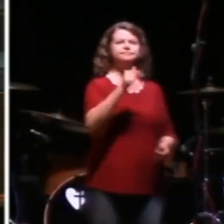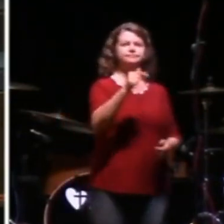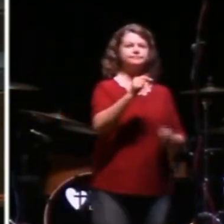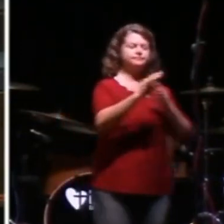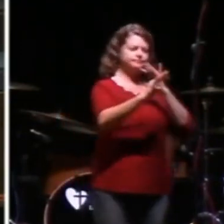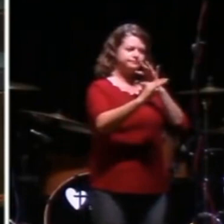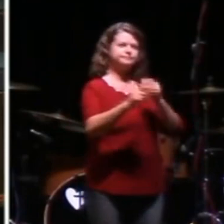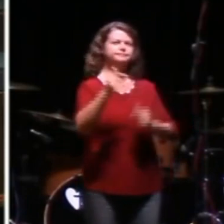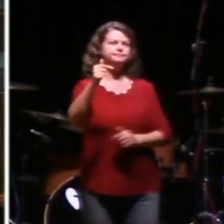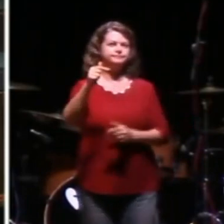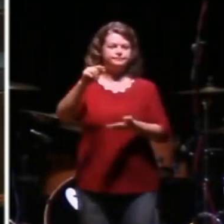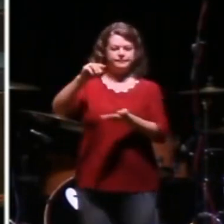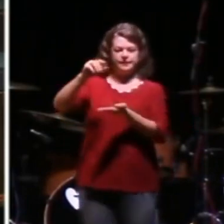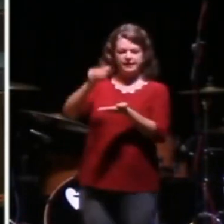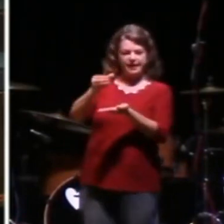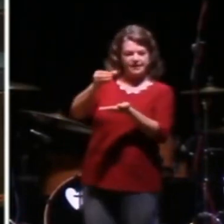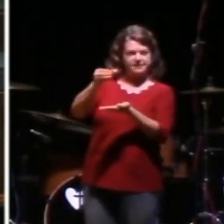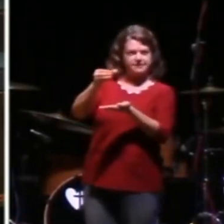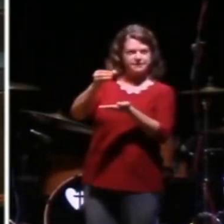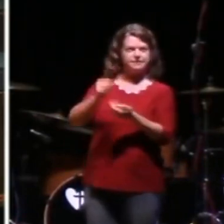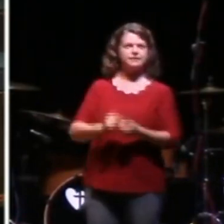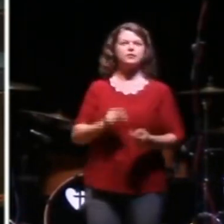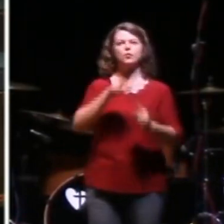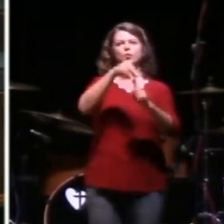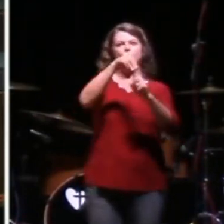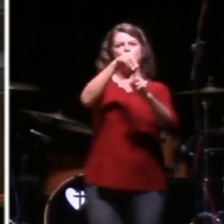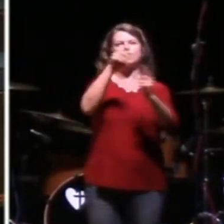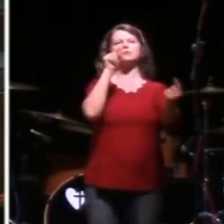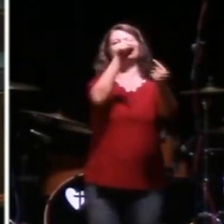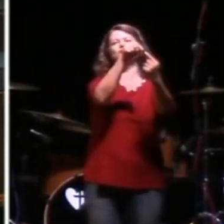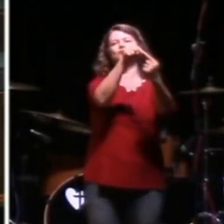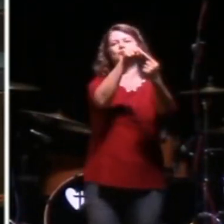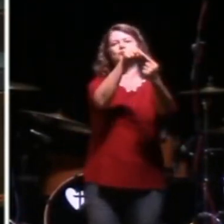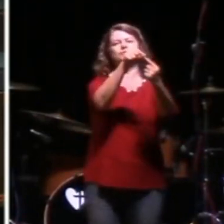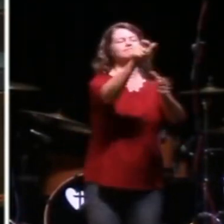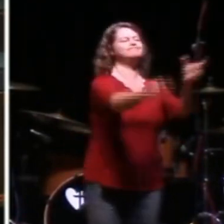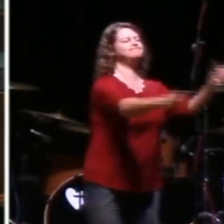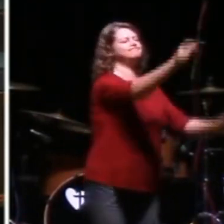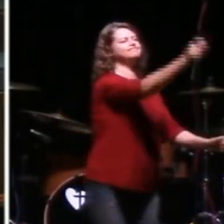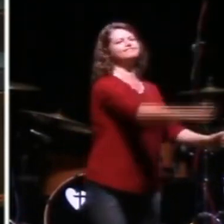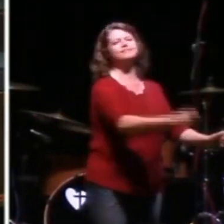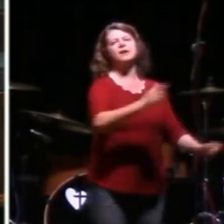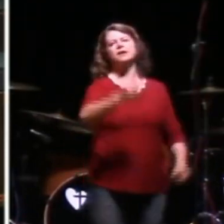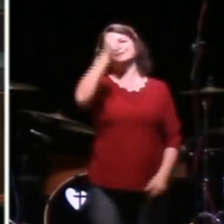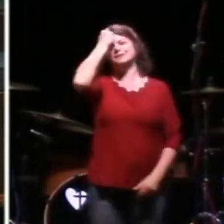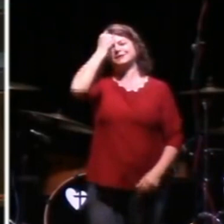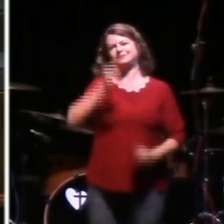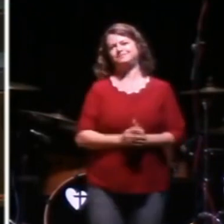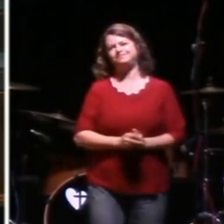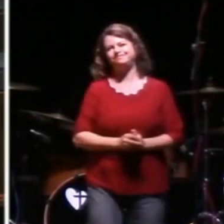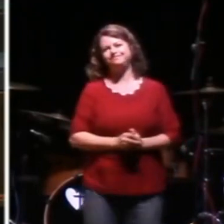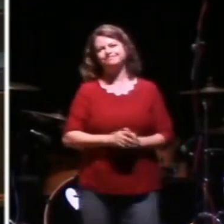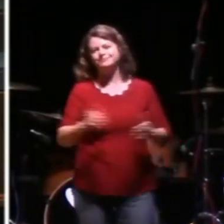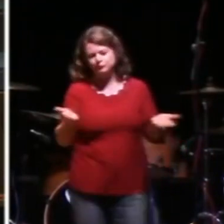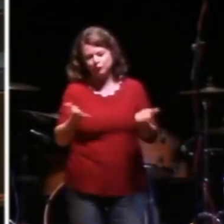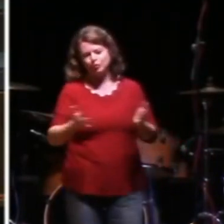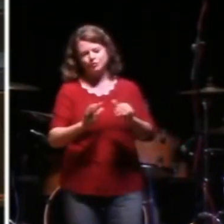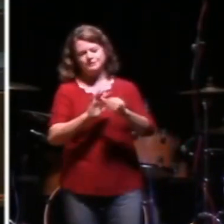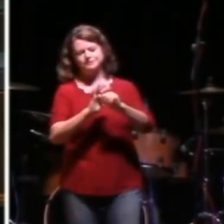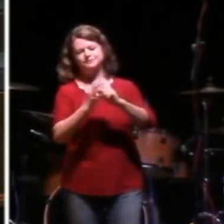e um objetivo só fazer com que o povo se arrependa hoje em tempos de praga de coronavírus